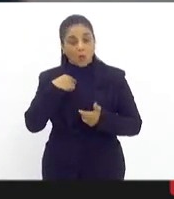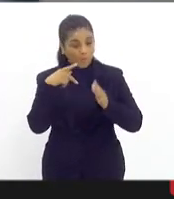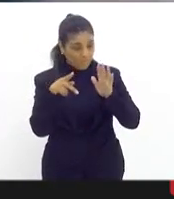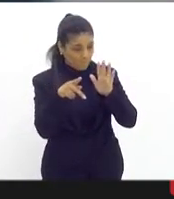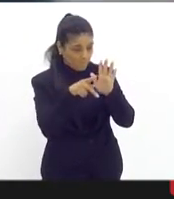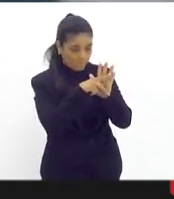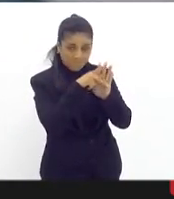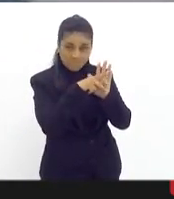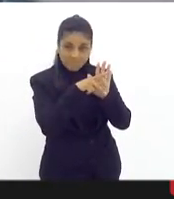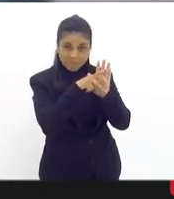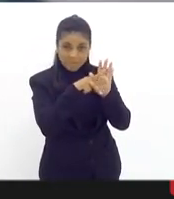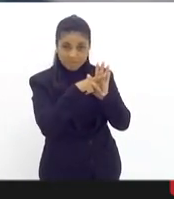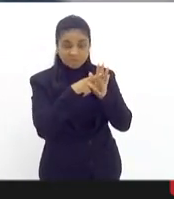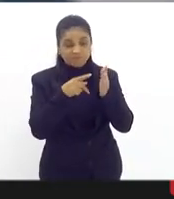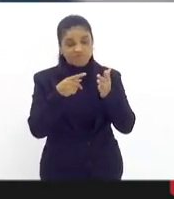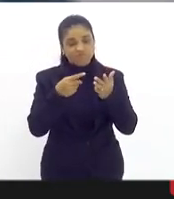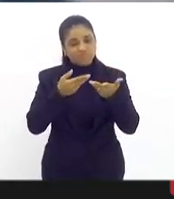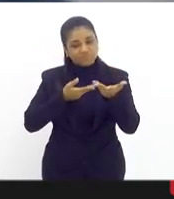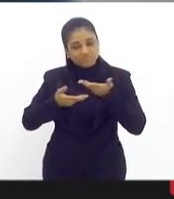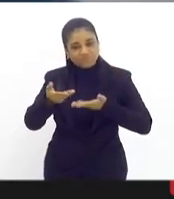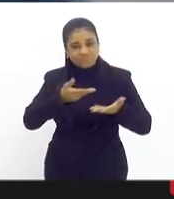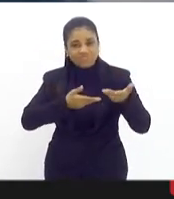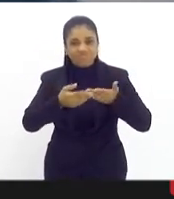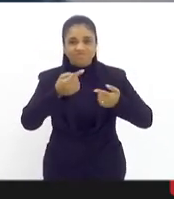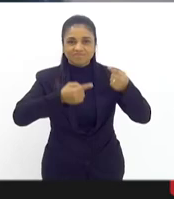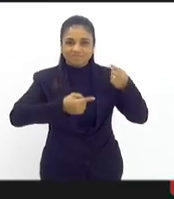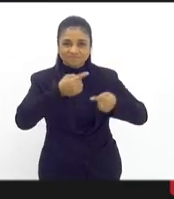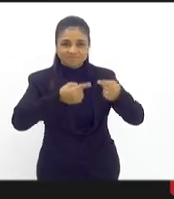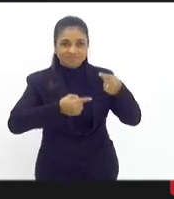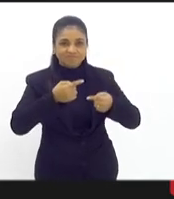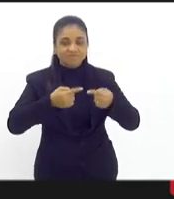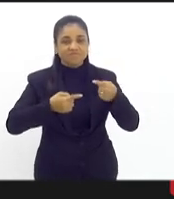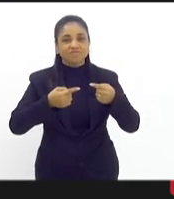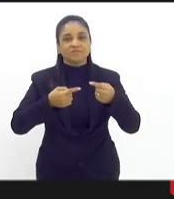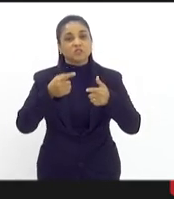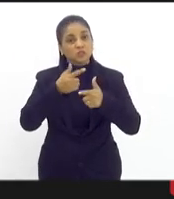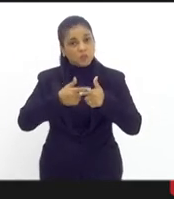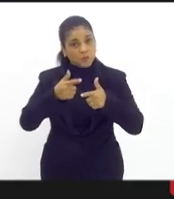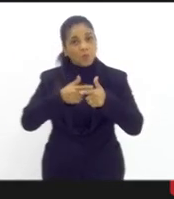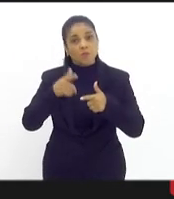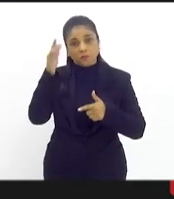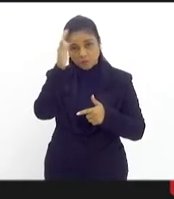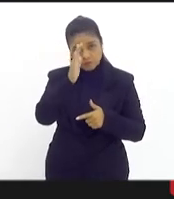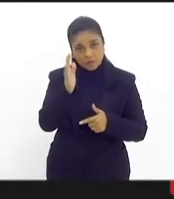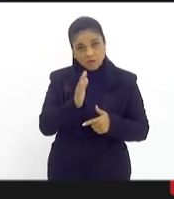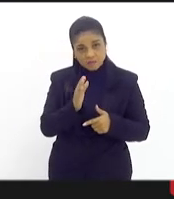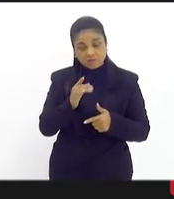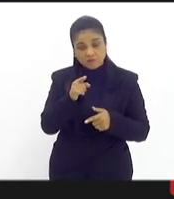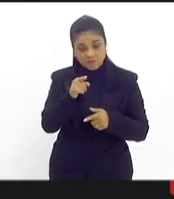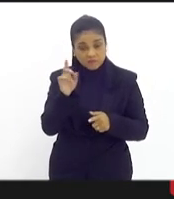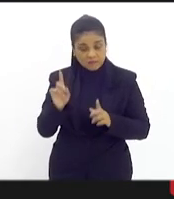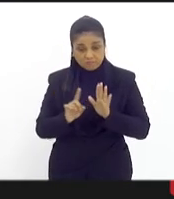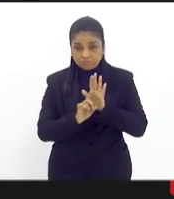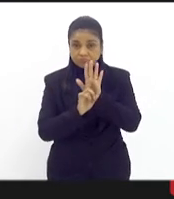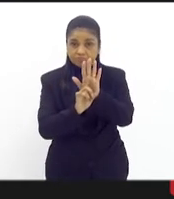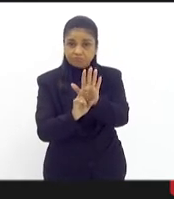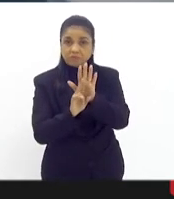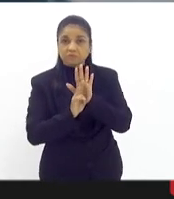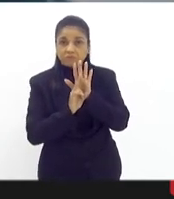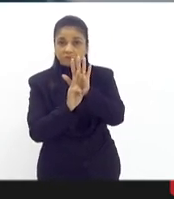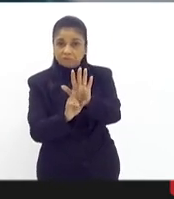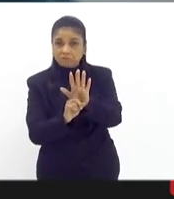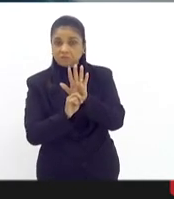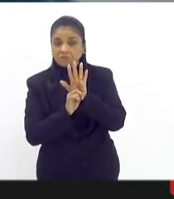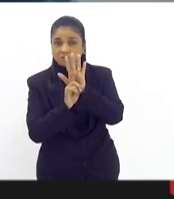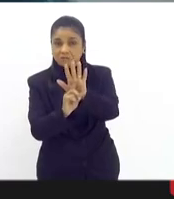projeto dialoga com essa batalha que o Brasil está vivendo e você está à frente dela. Você